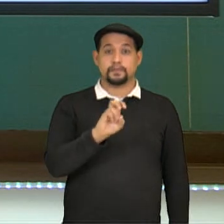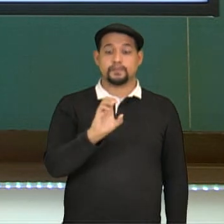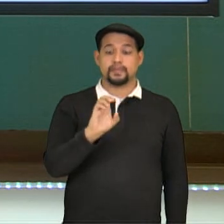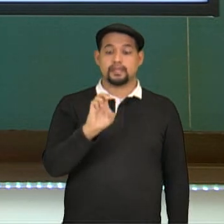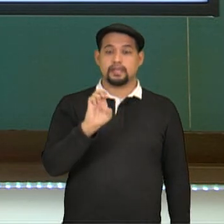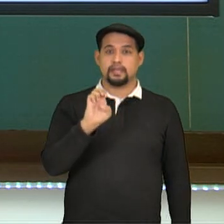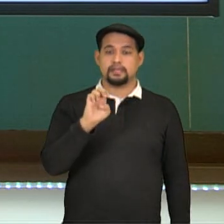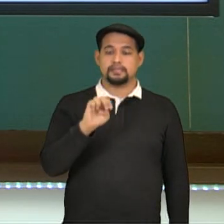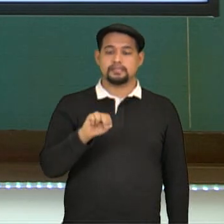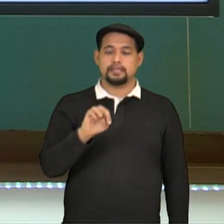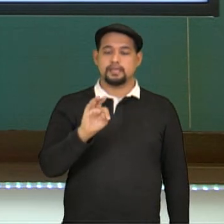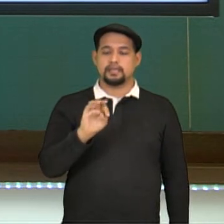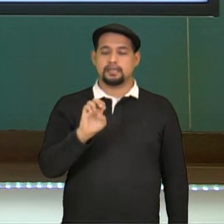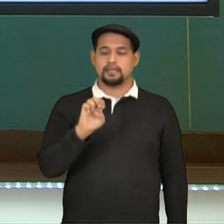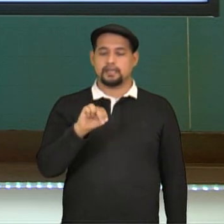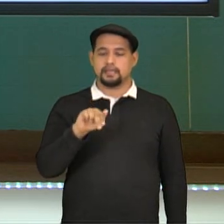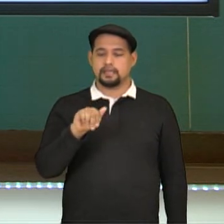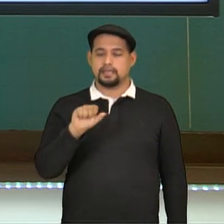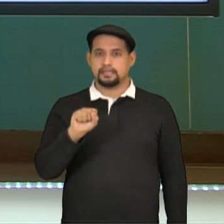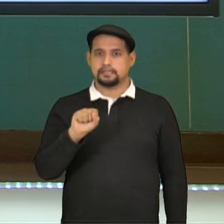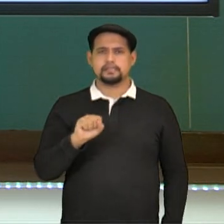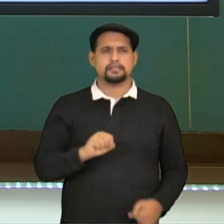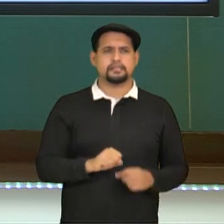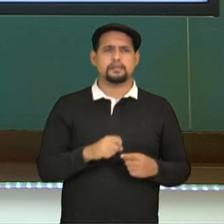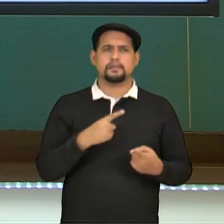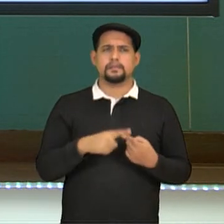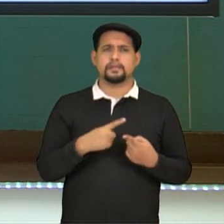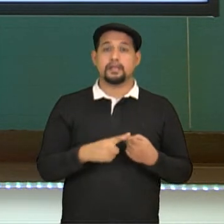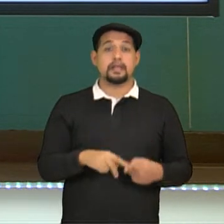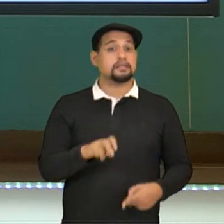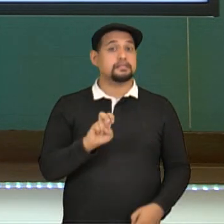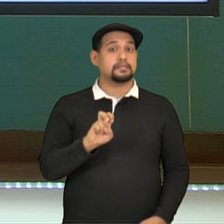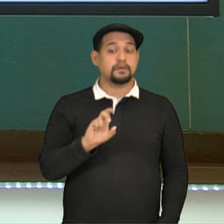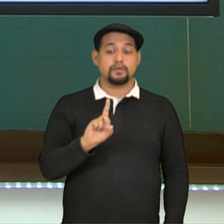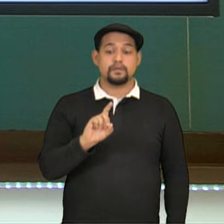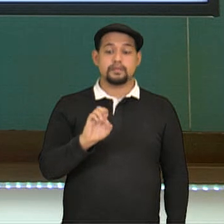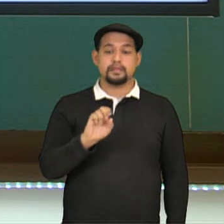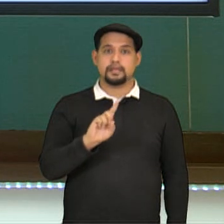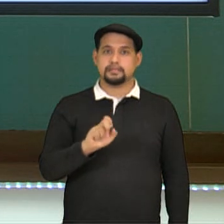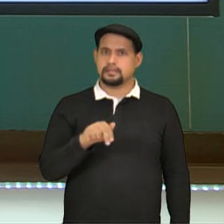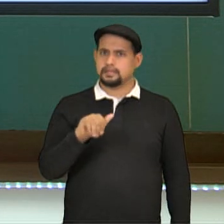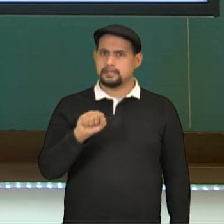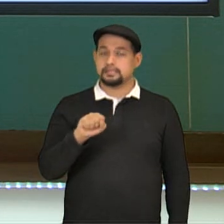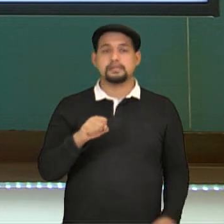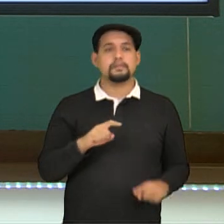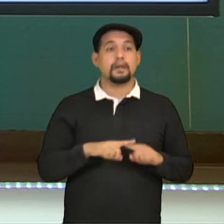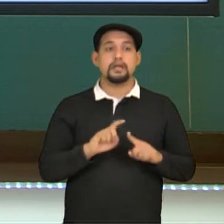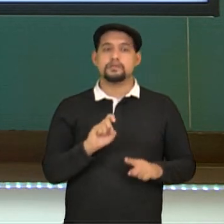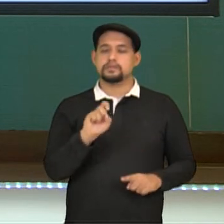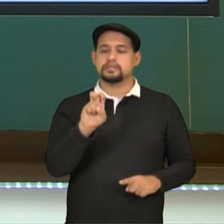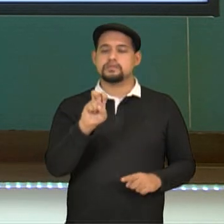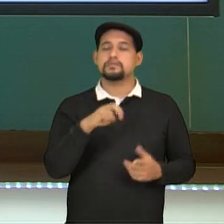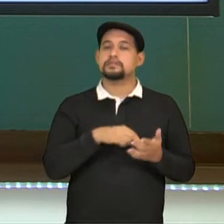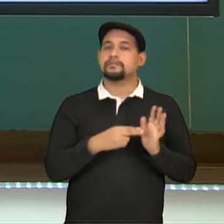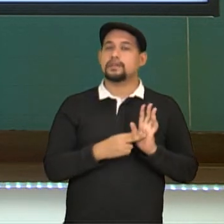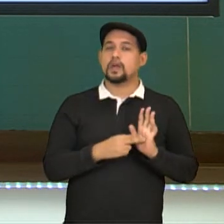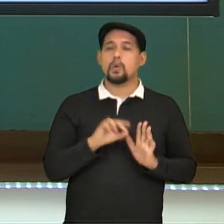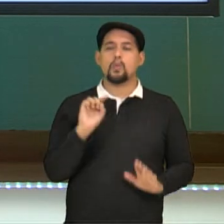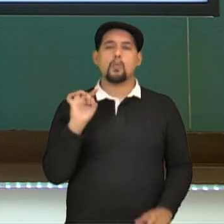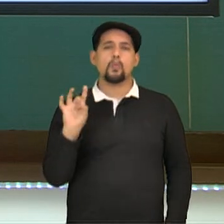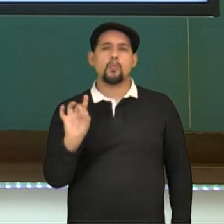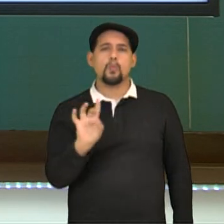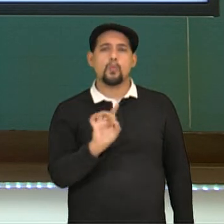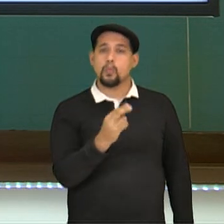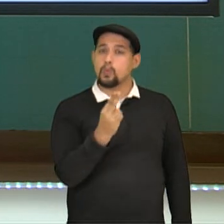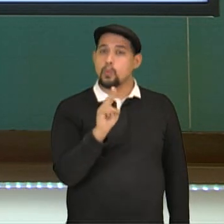5 vale 50, porque é 5 dezenas. E esse 5 é 5 unidades, então